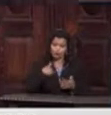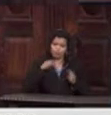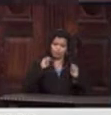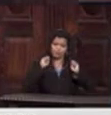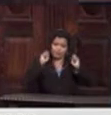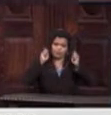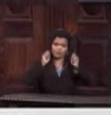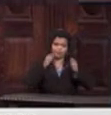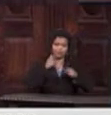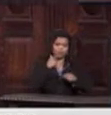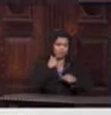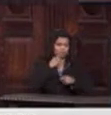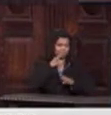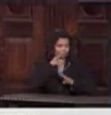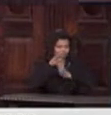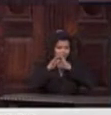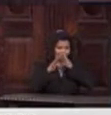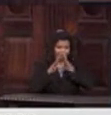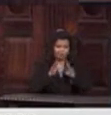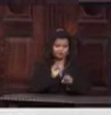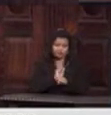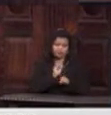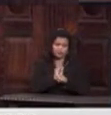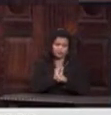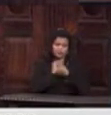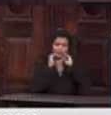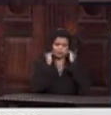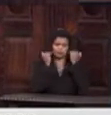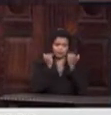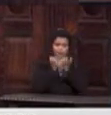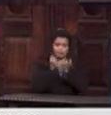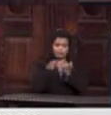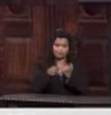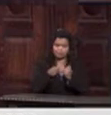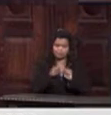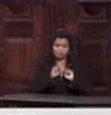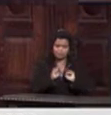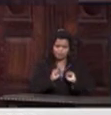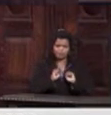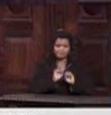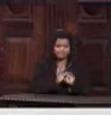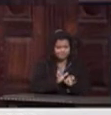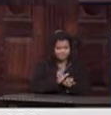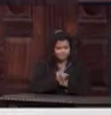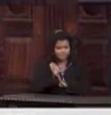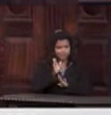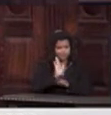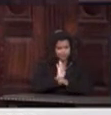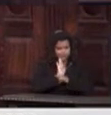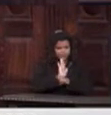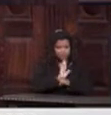que a maioria dessa casa se comprometa com esse processo de salvação do Brasil e